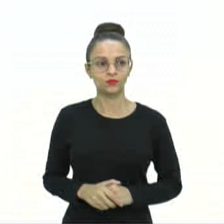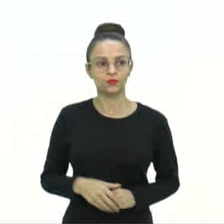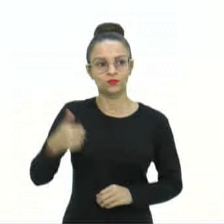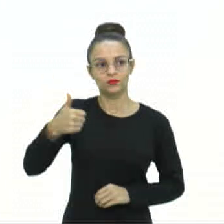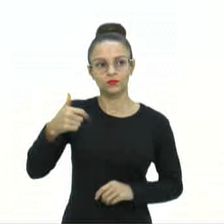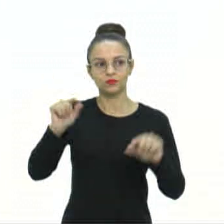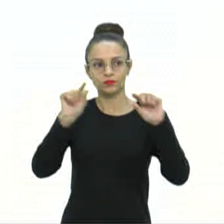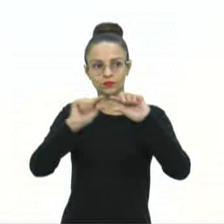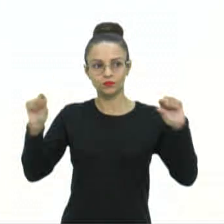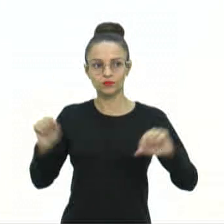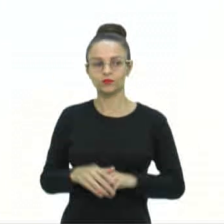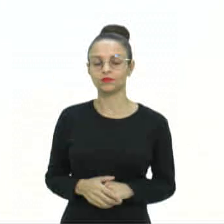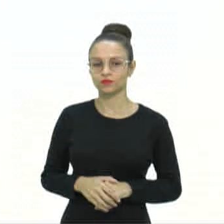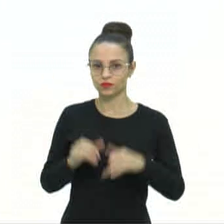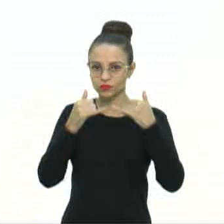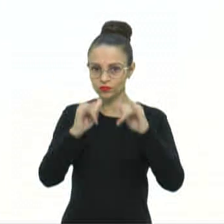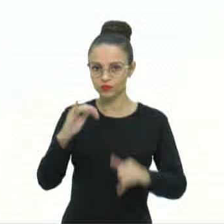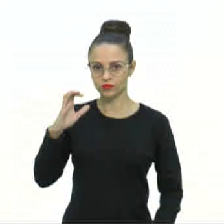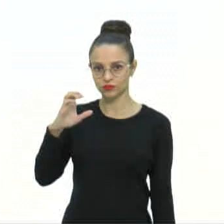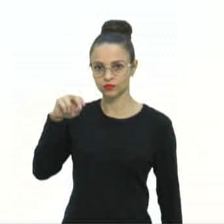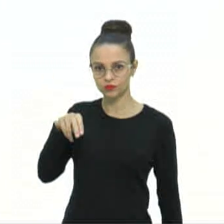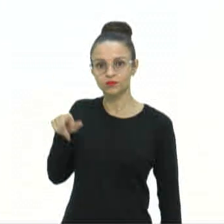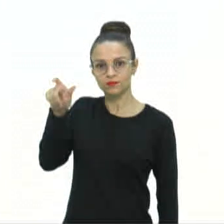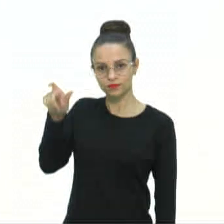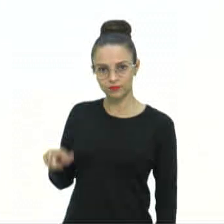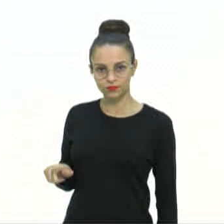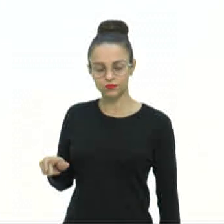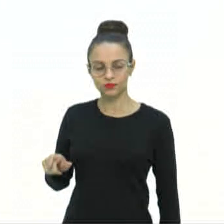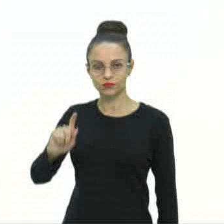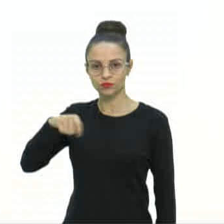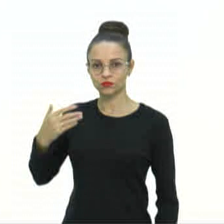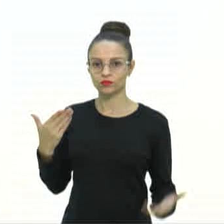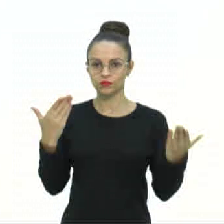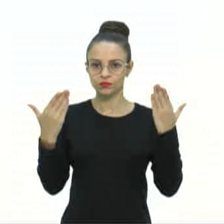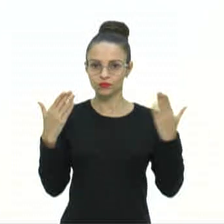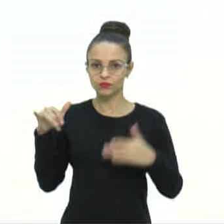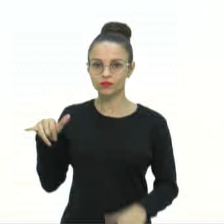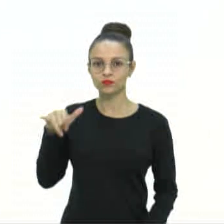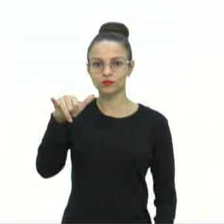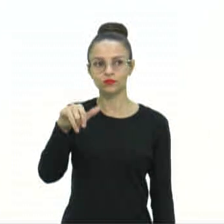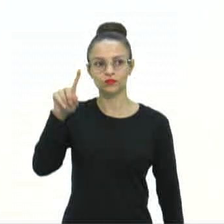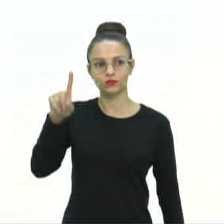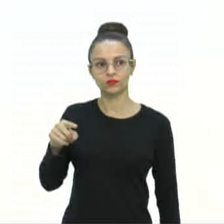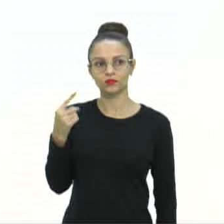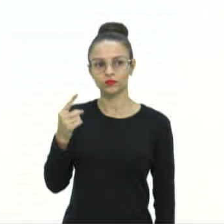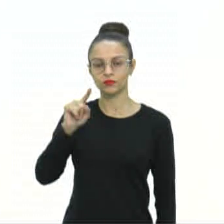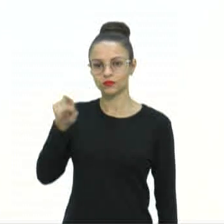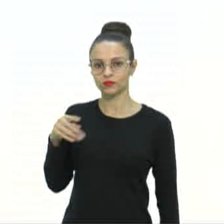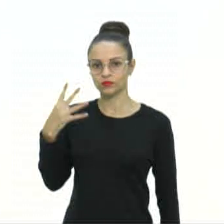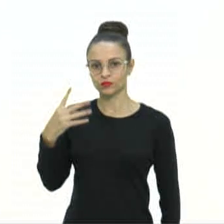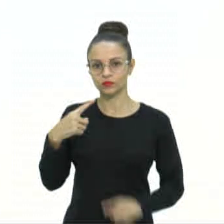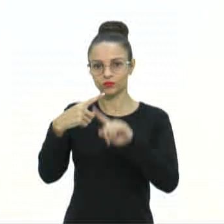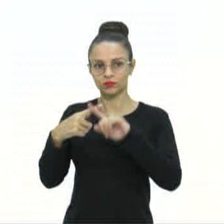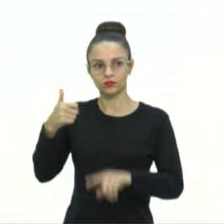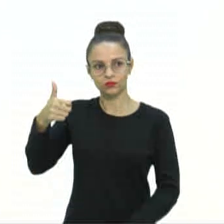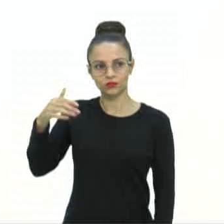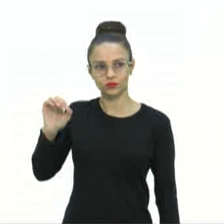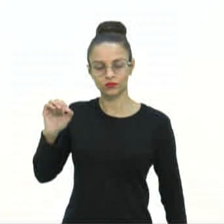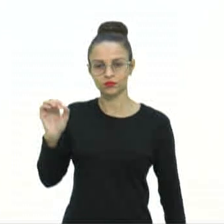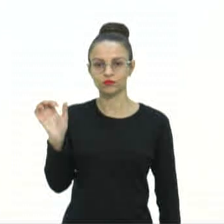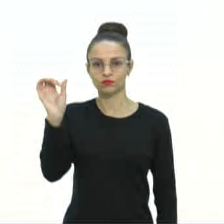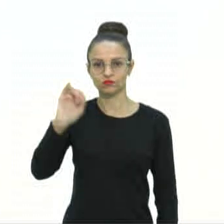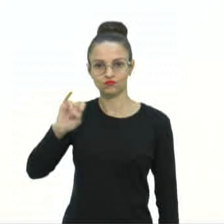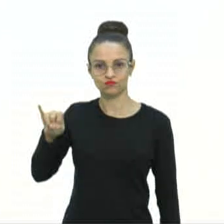Primeira afirmação. A energia cinética da pessoa em relação ao avião é de 1,4 vezes 10 na sexta